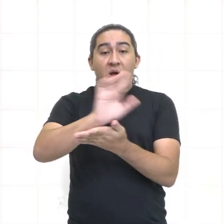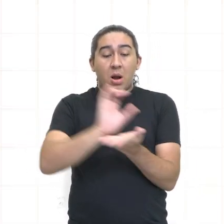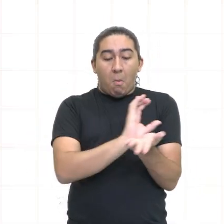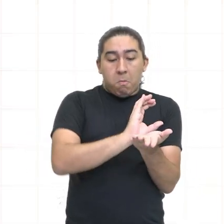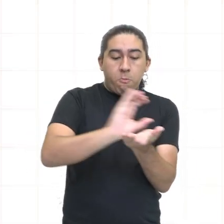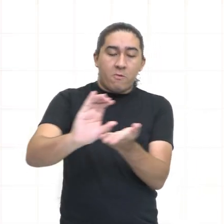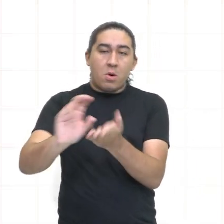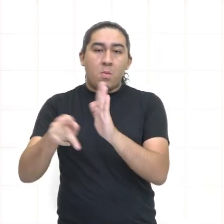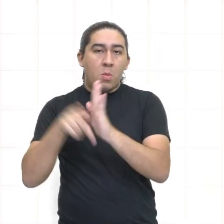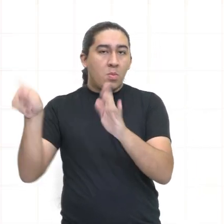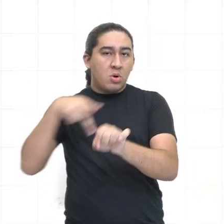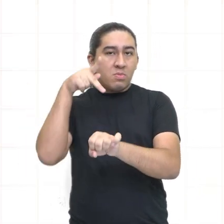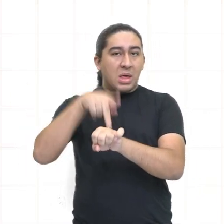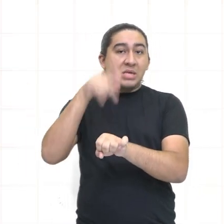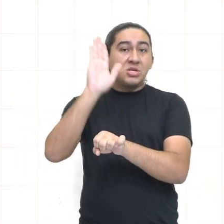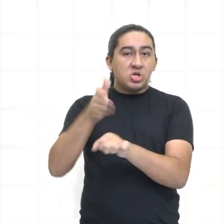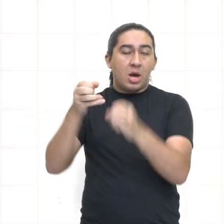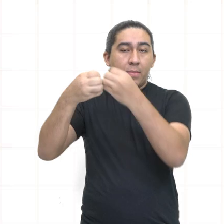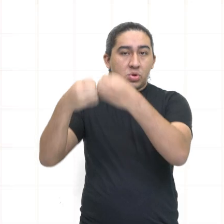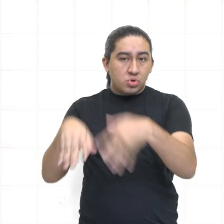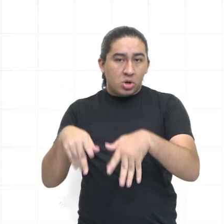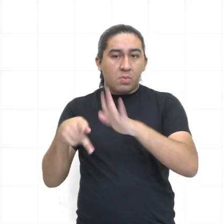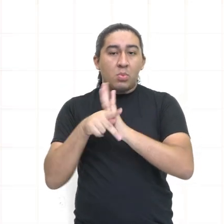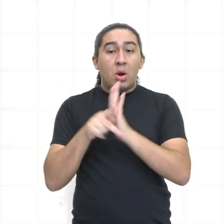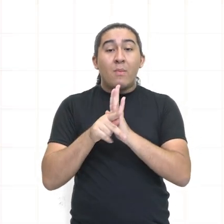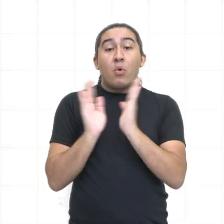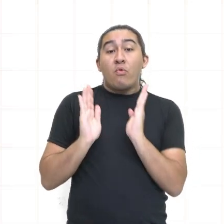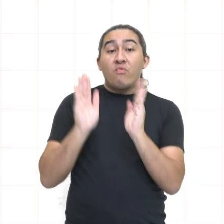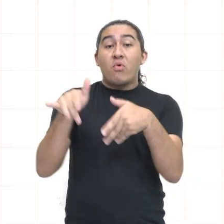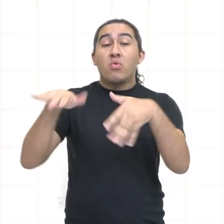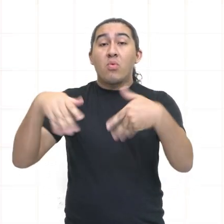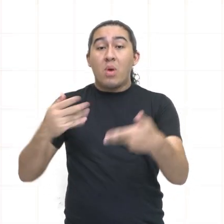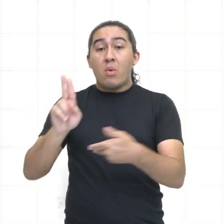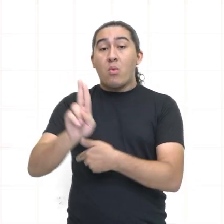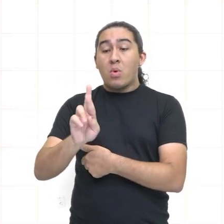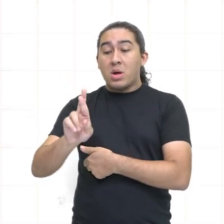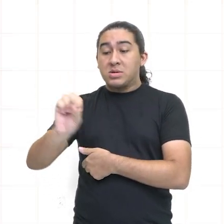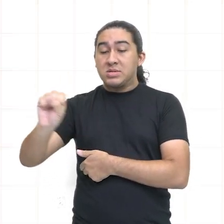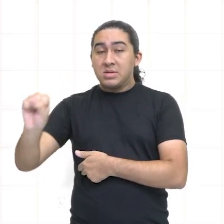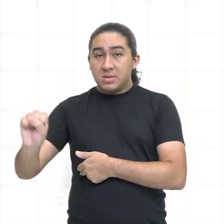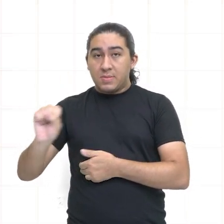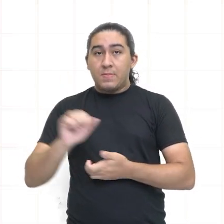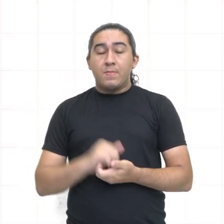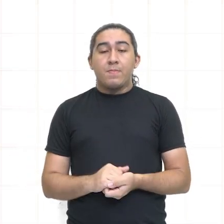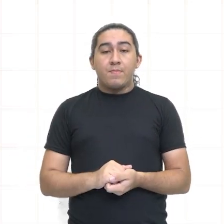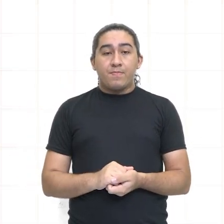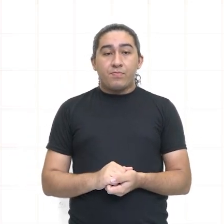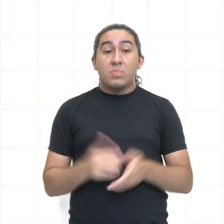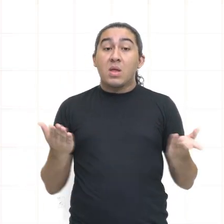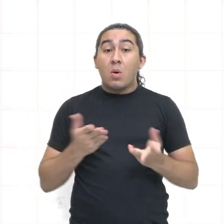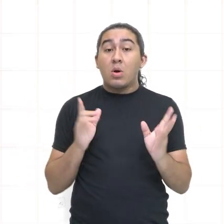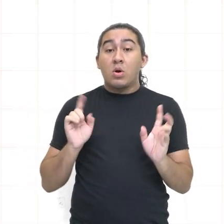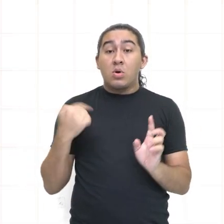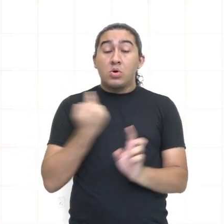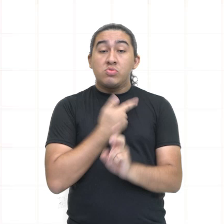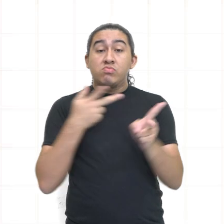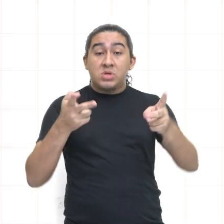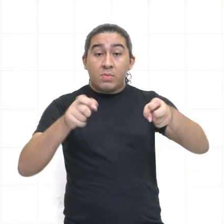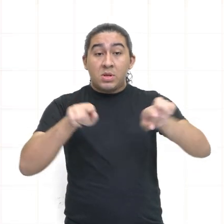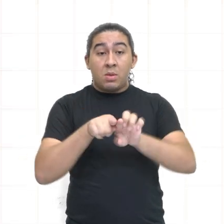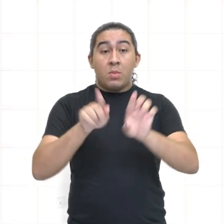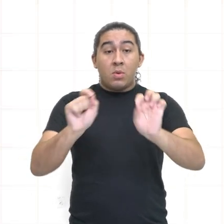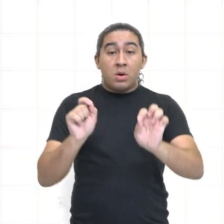significativas aos países prejudicados, especialmente à União Soviética. Vamos também observar